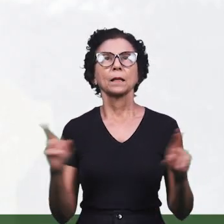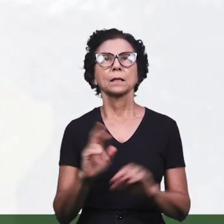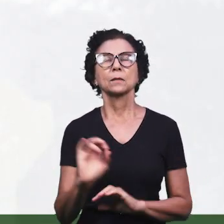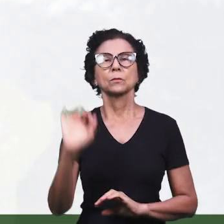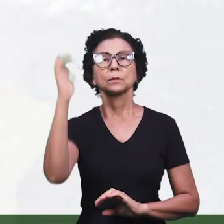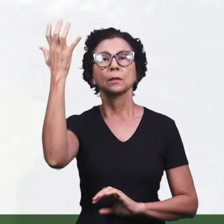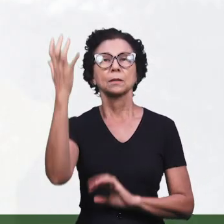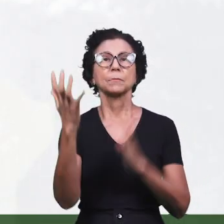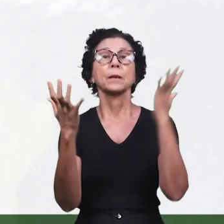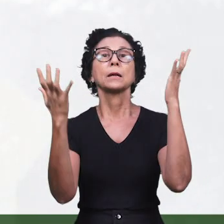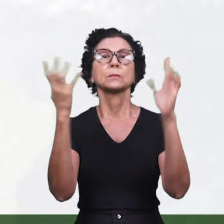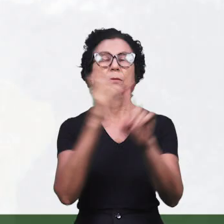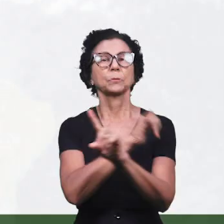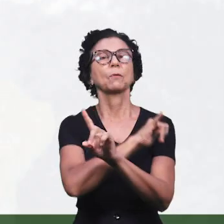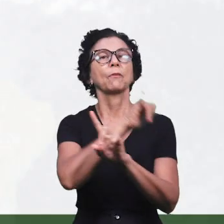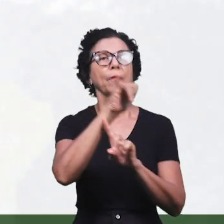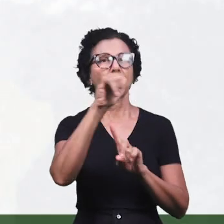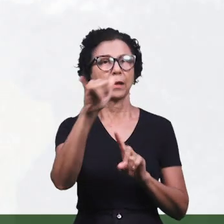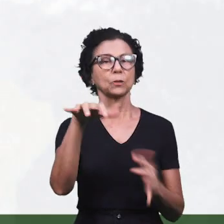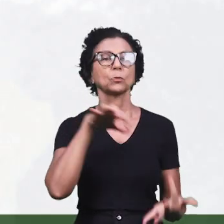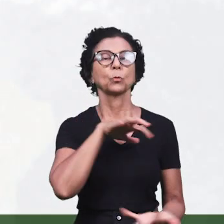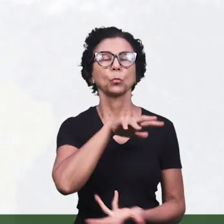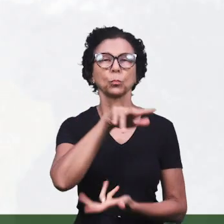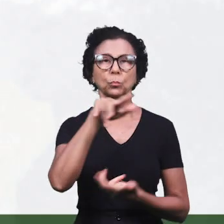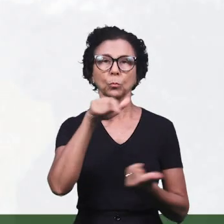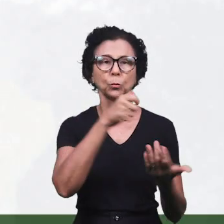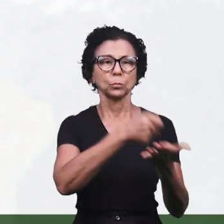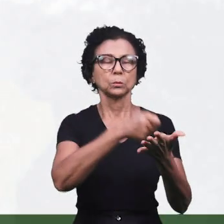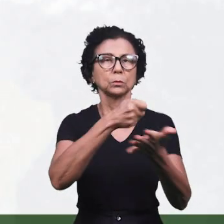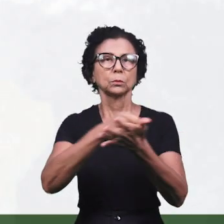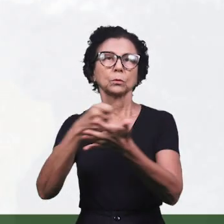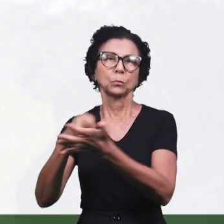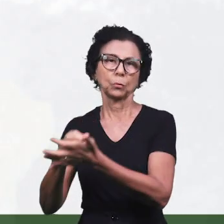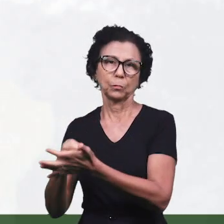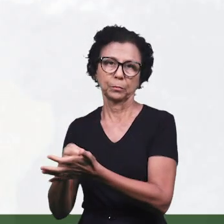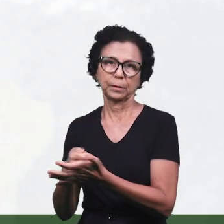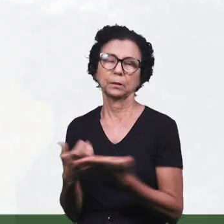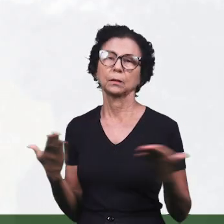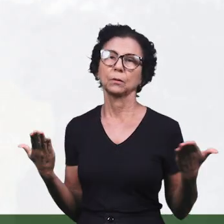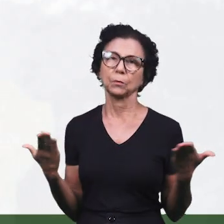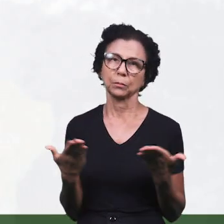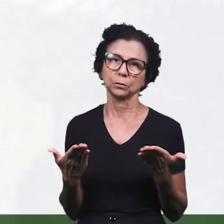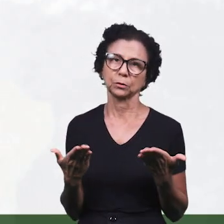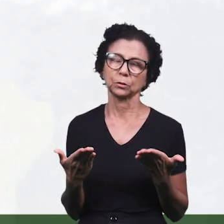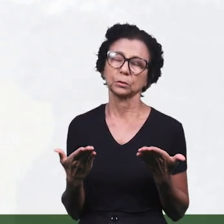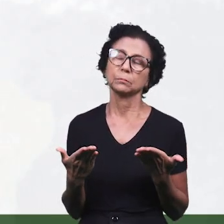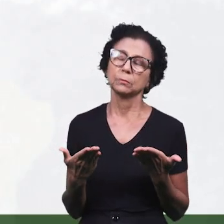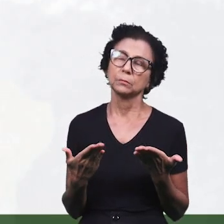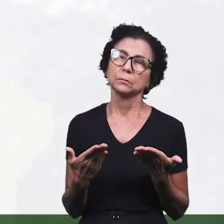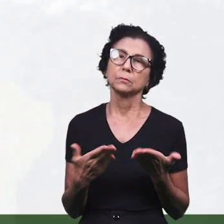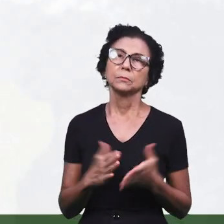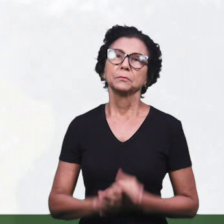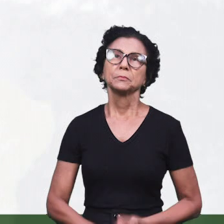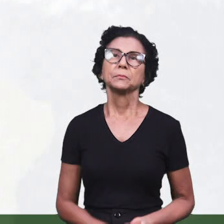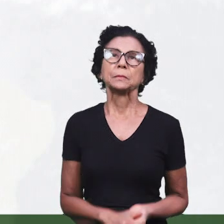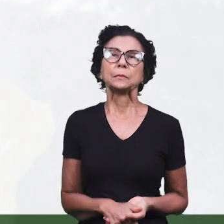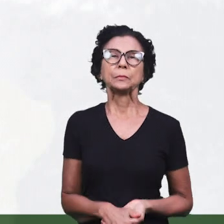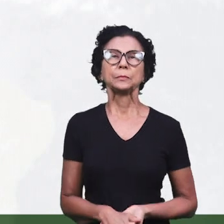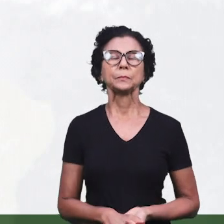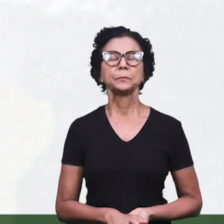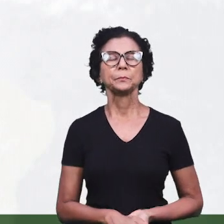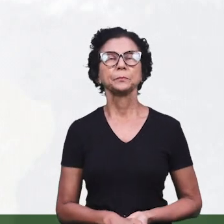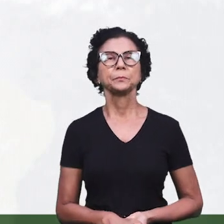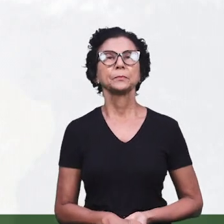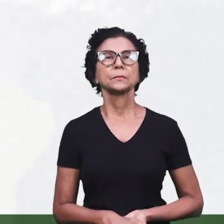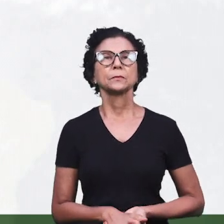proféticos, ou seja, os acontecimentos proféticos que se cumprem em nossos dias, e isso no preparo da igreja para o